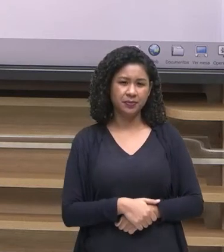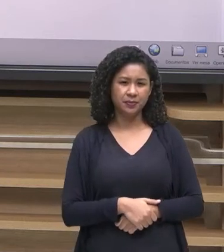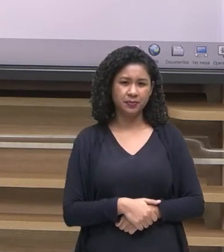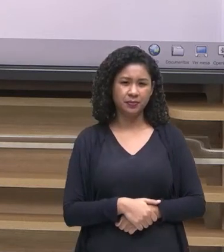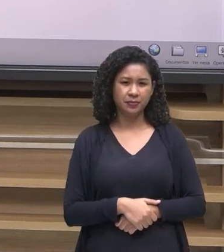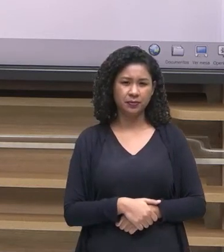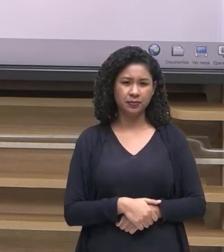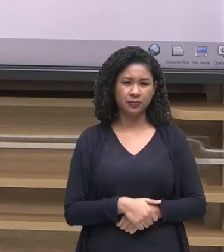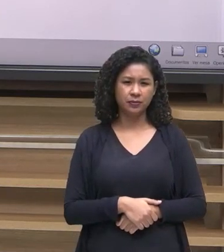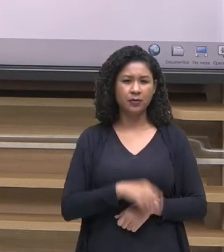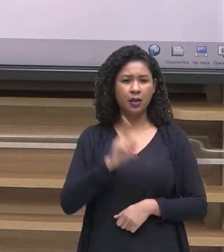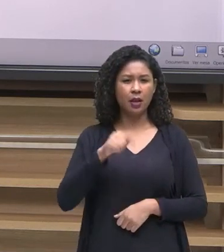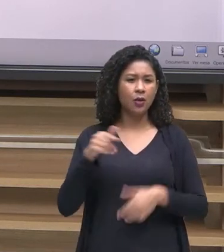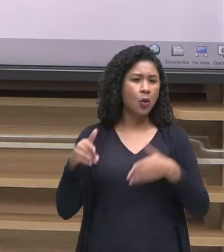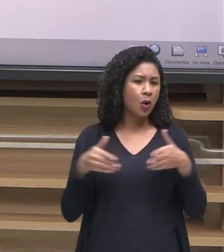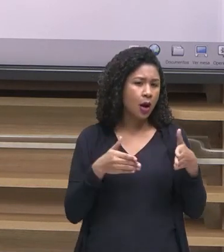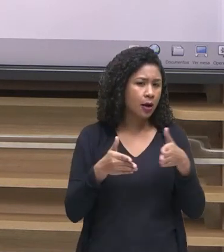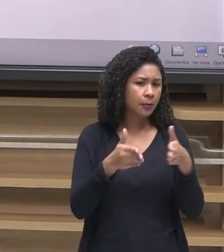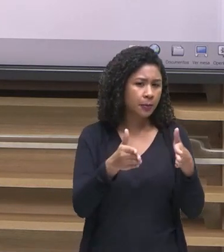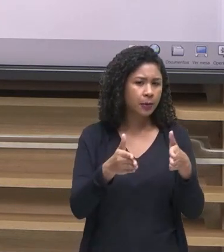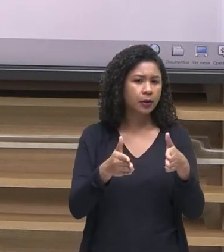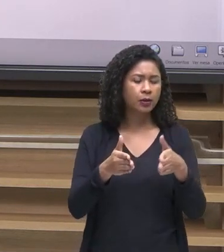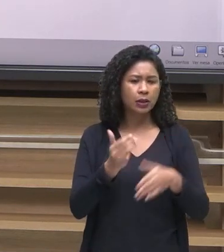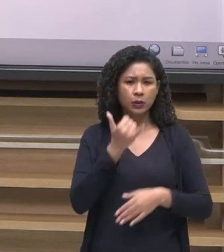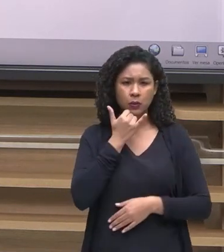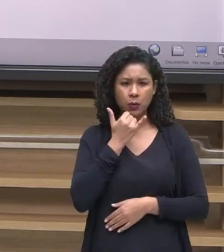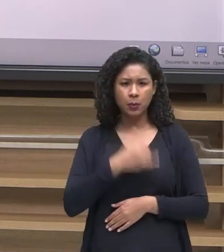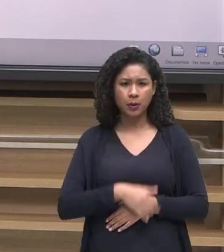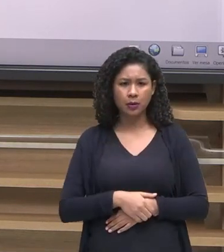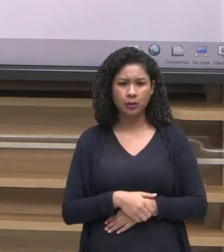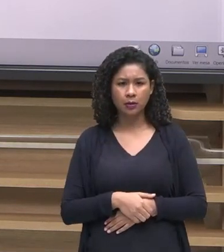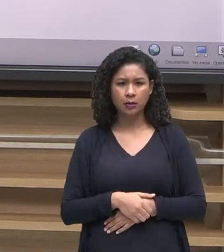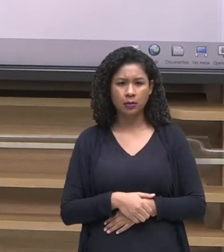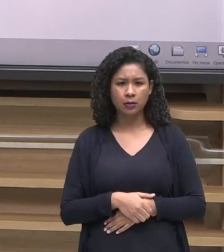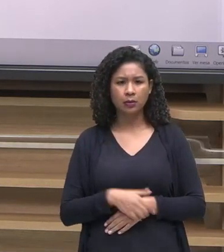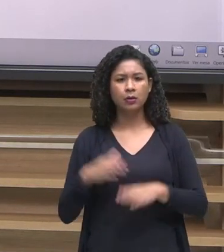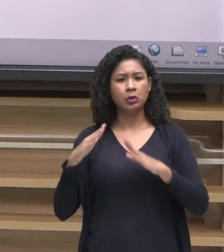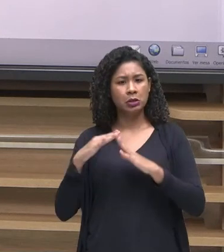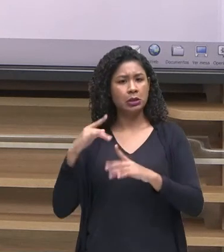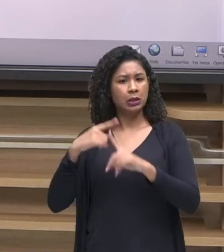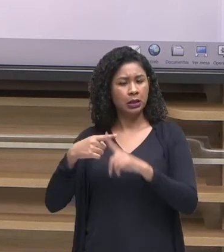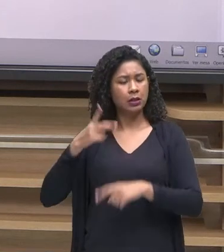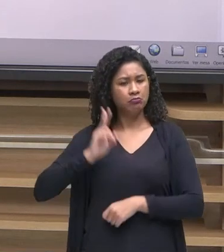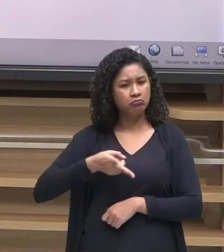na verdade um caminho... Desculpa, toda igreja é uma religião, isso.